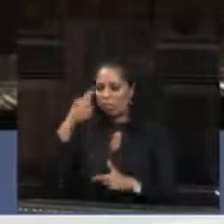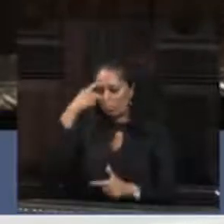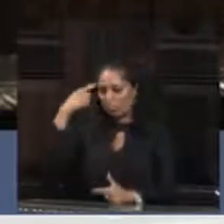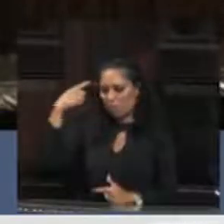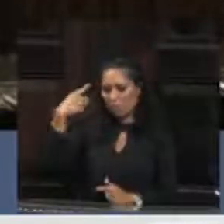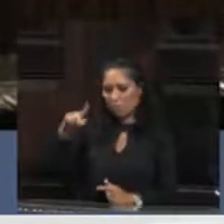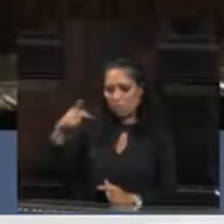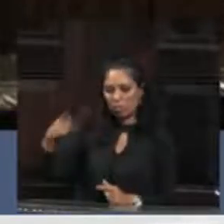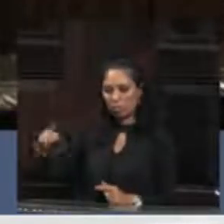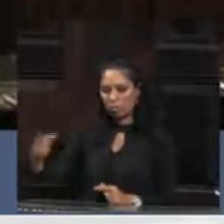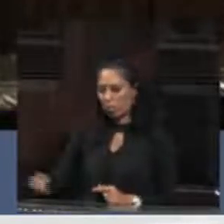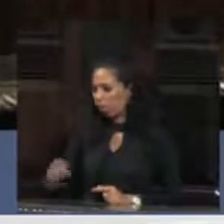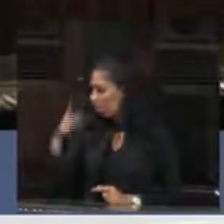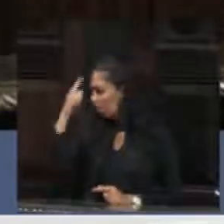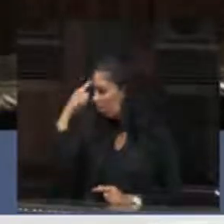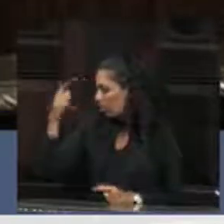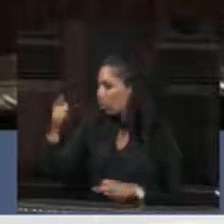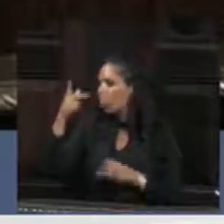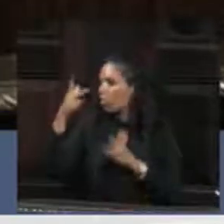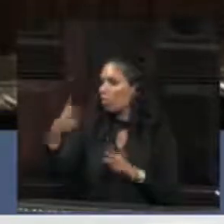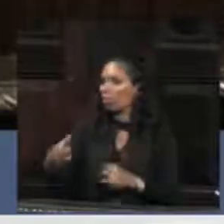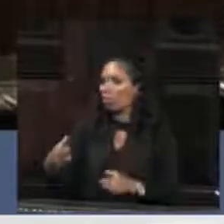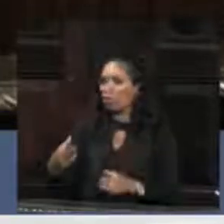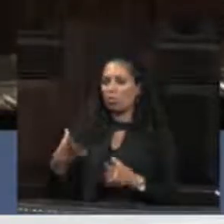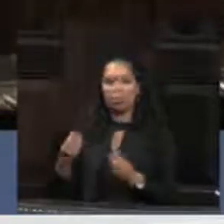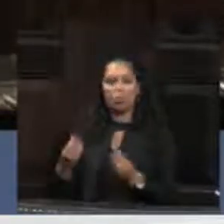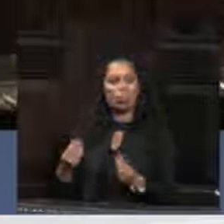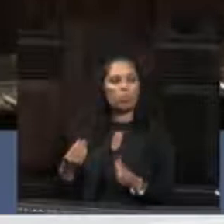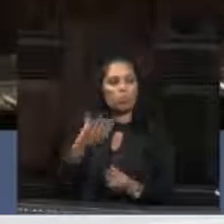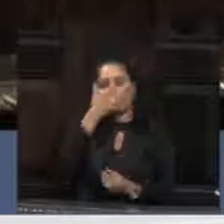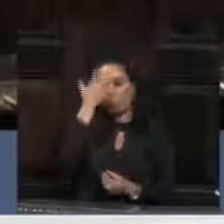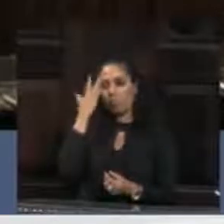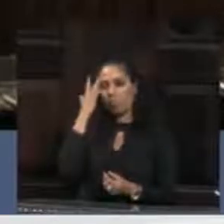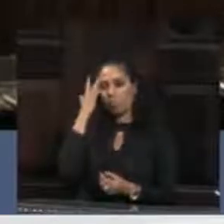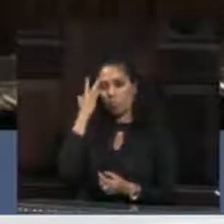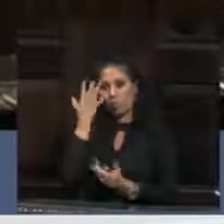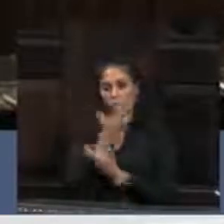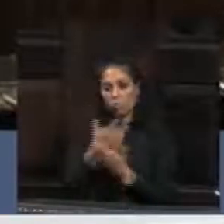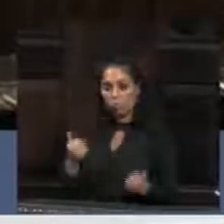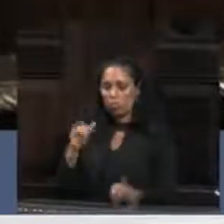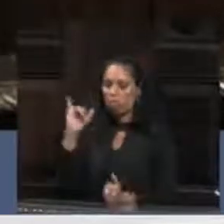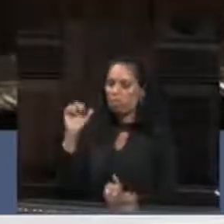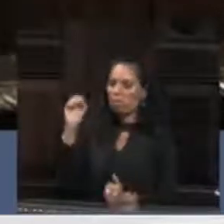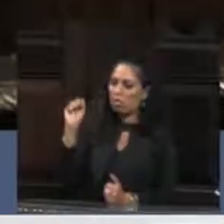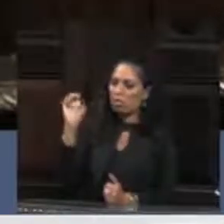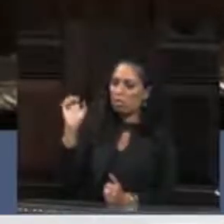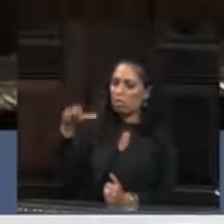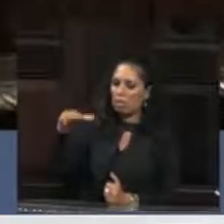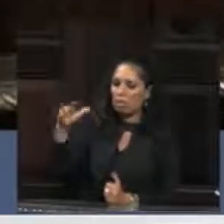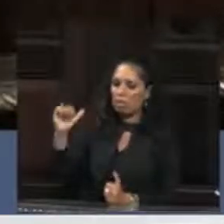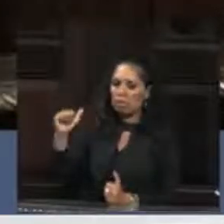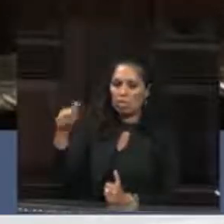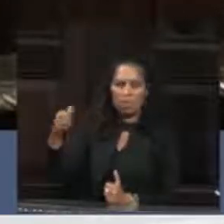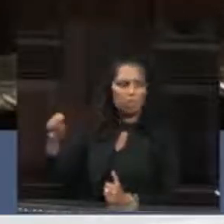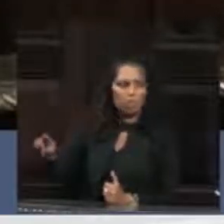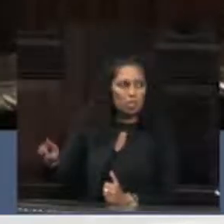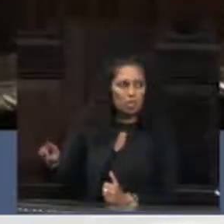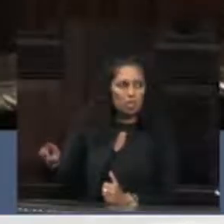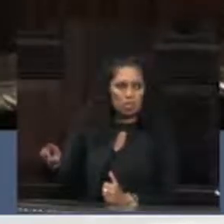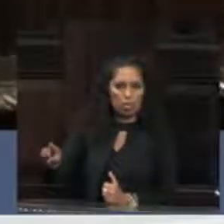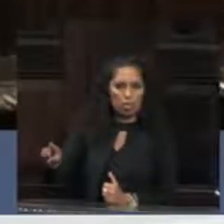assemelha ao nosso, em que muitas das isenções tributárias indevidas deveriam